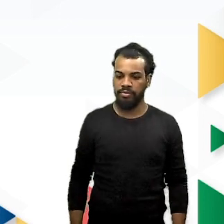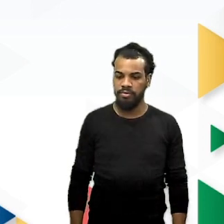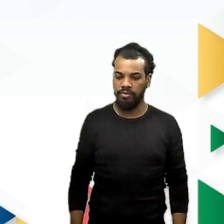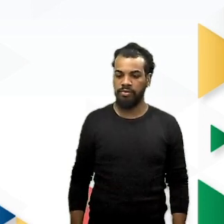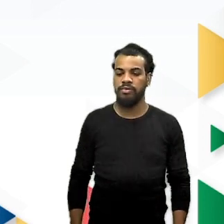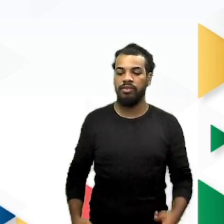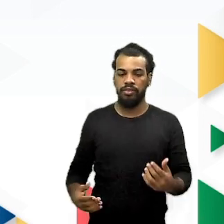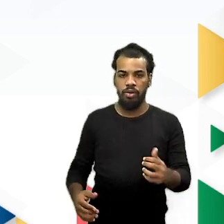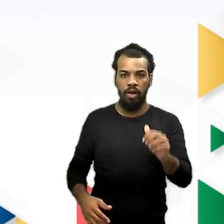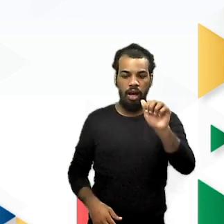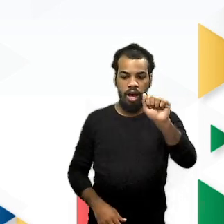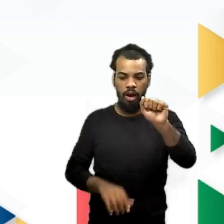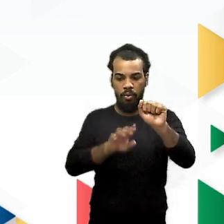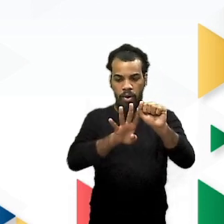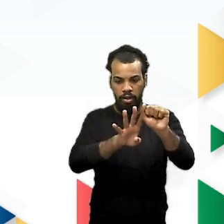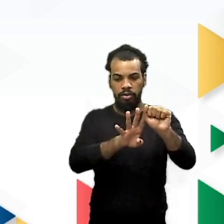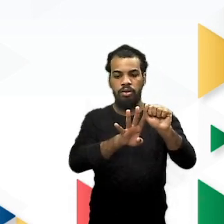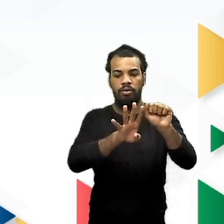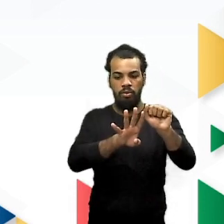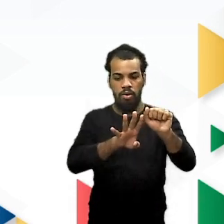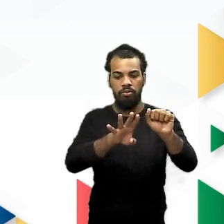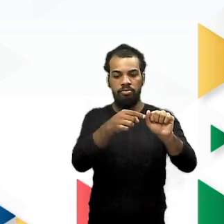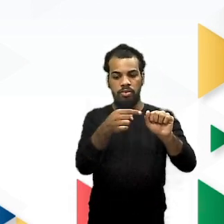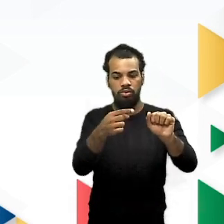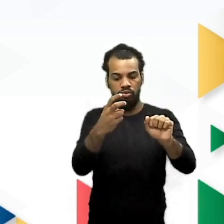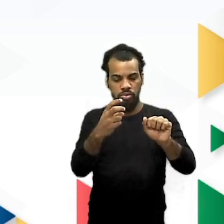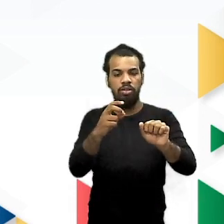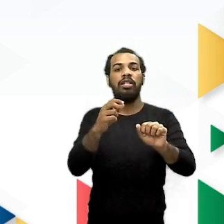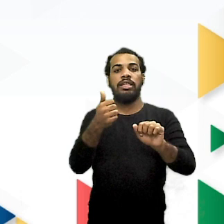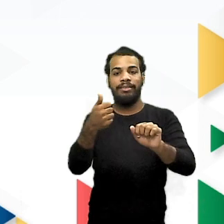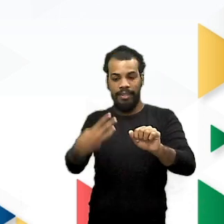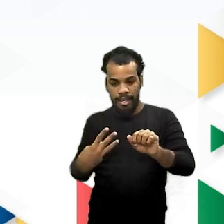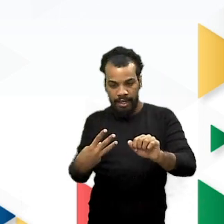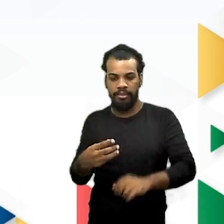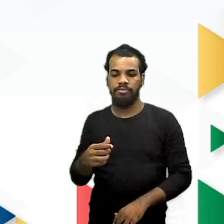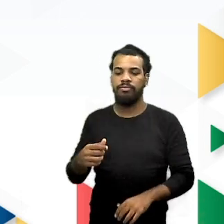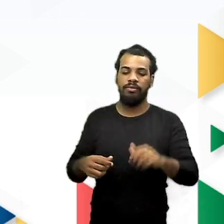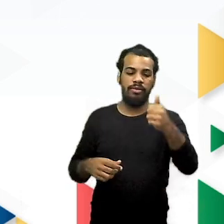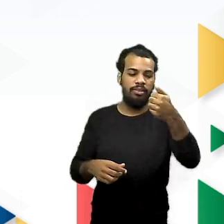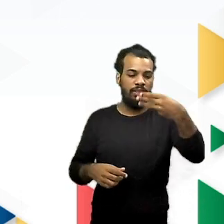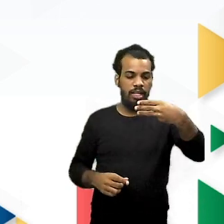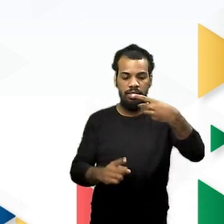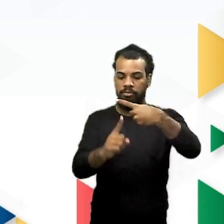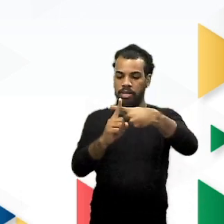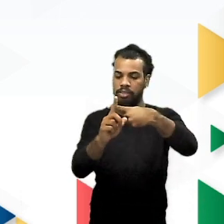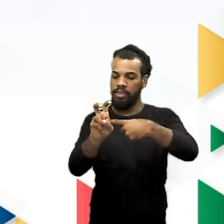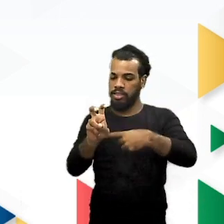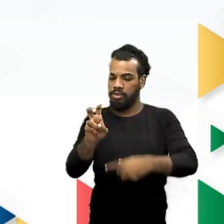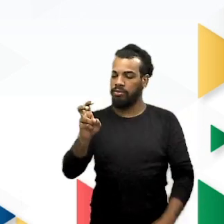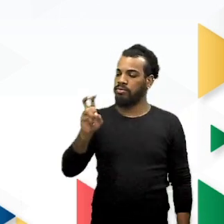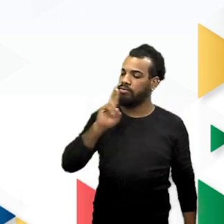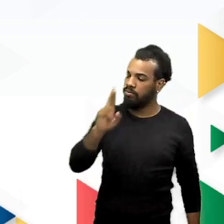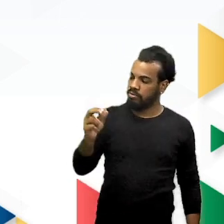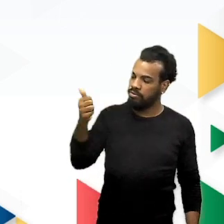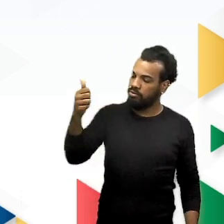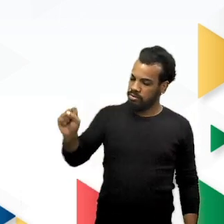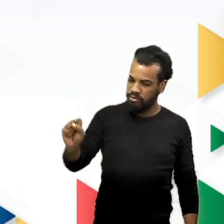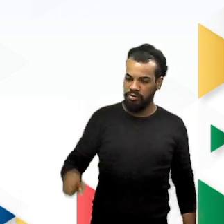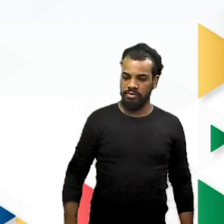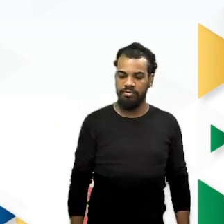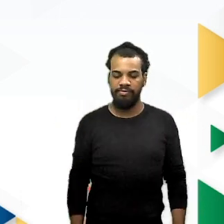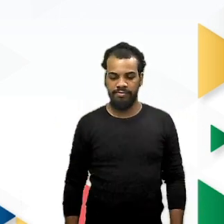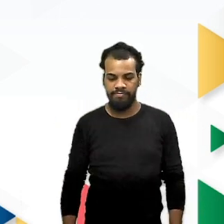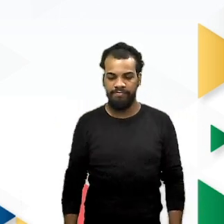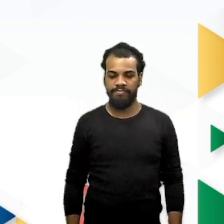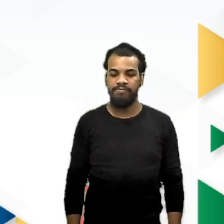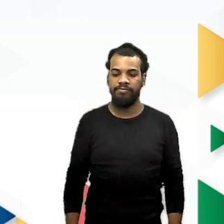dá 3. A3 vale 13. Vai ficar 13 mais 5, 18. Calculamos, então, os